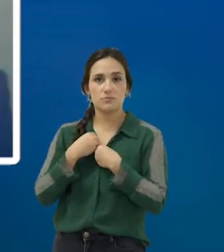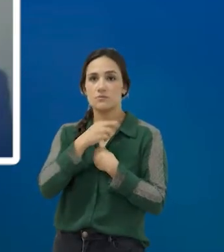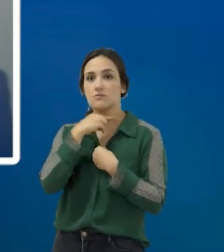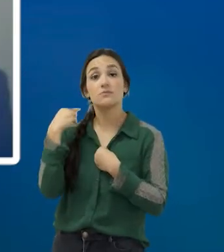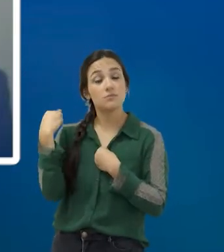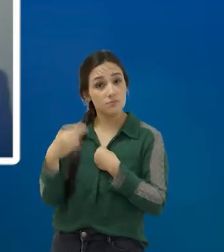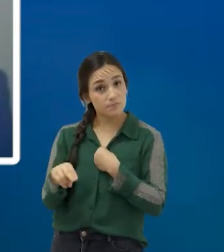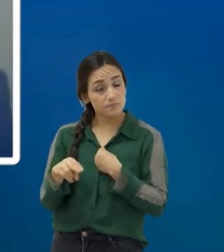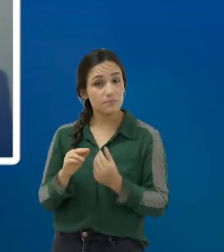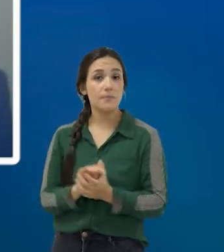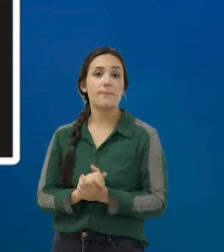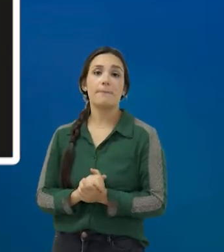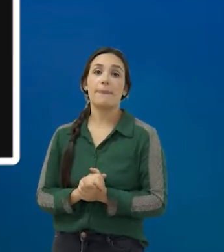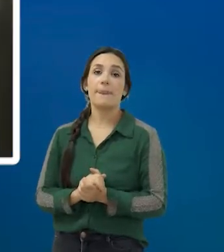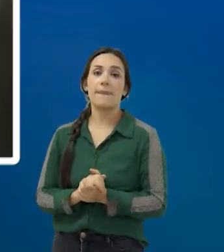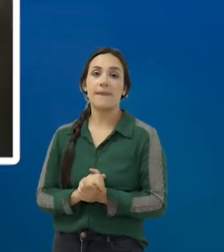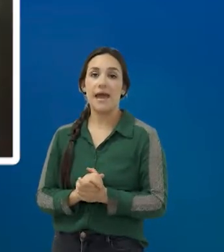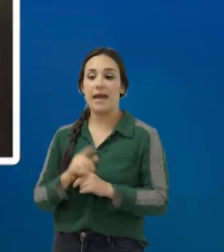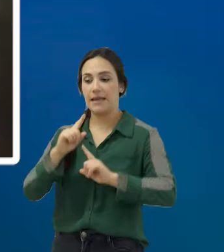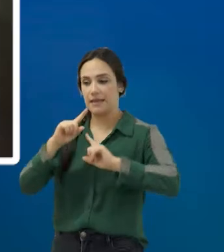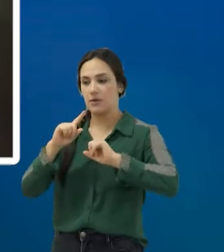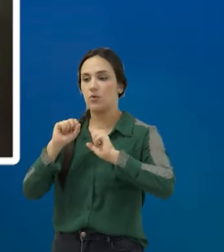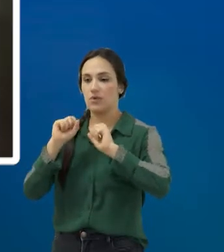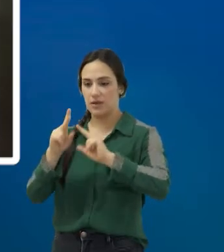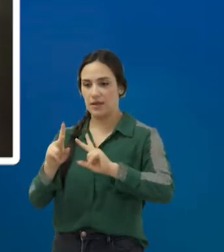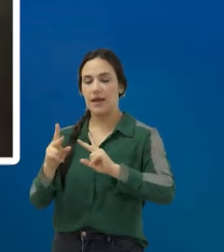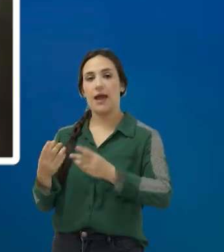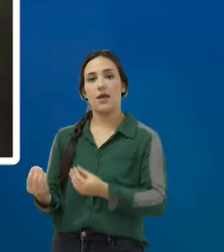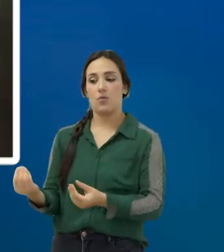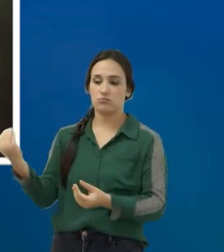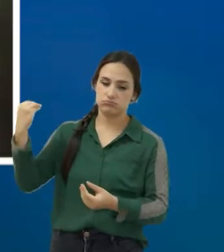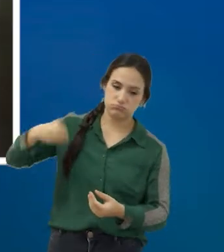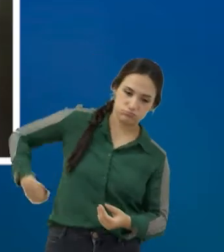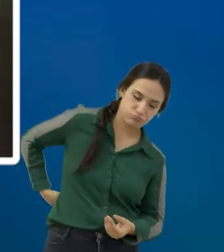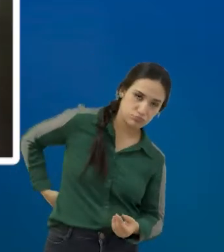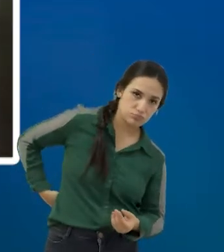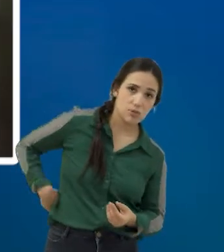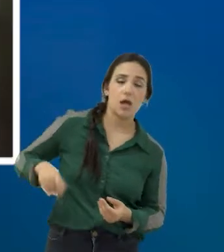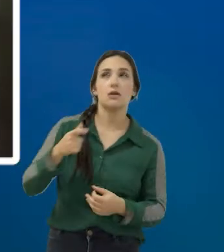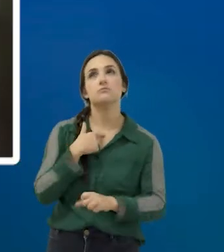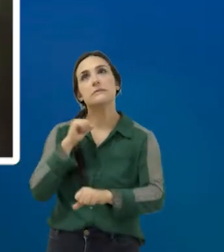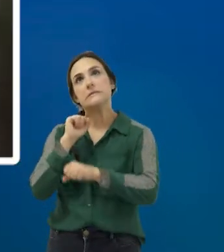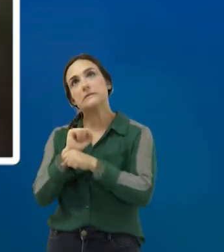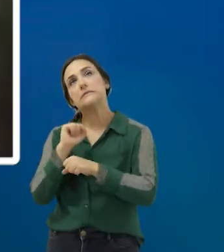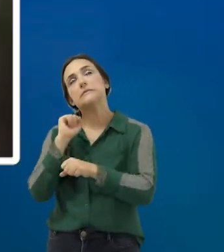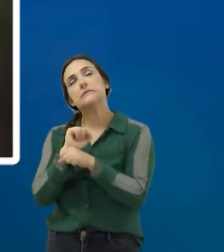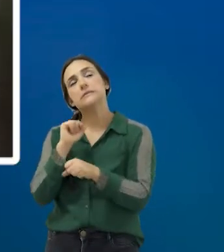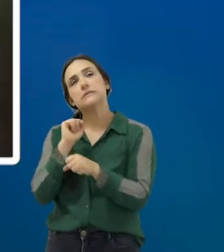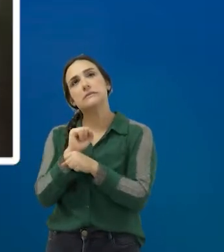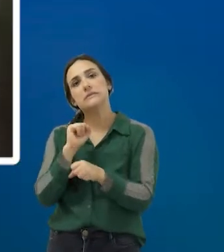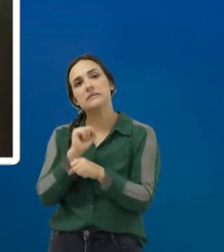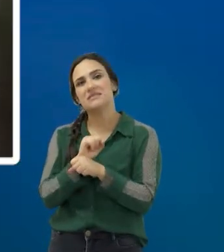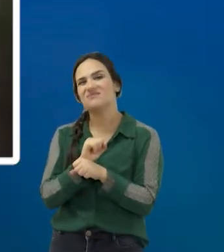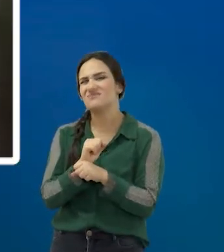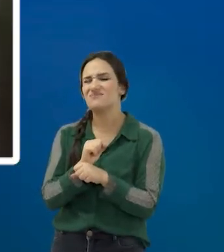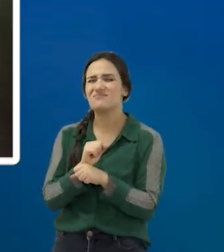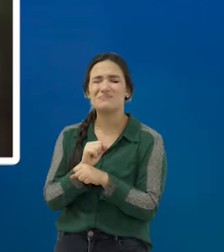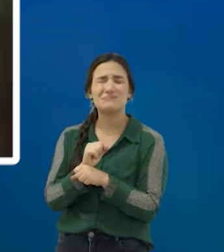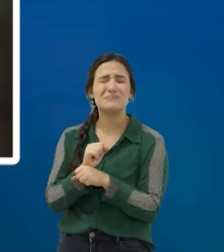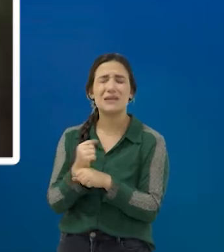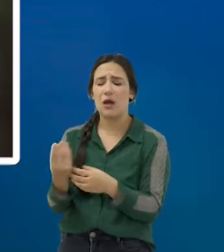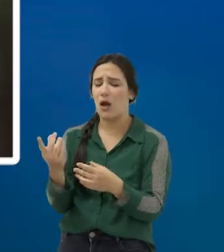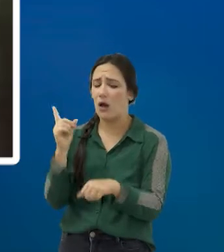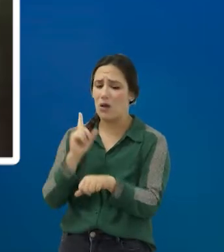vem outro calvário, que é a parte de recuperação do transplante. O paciente novamente fica